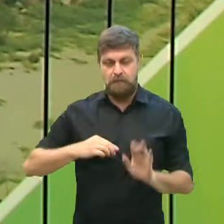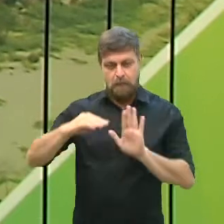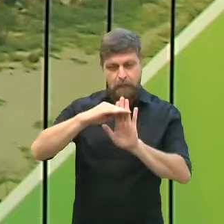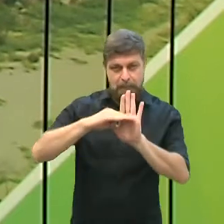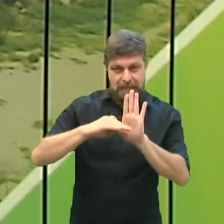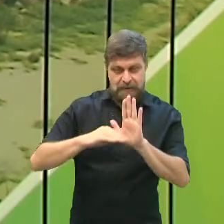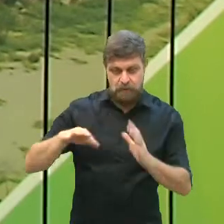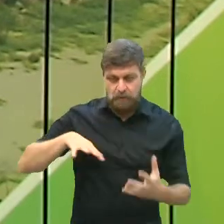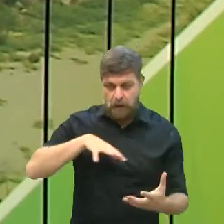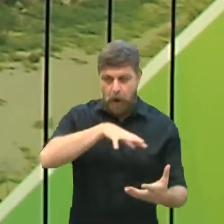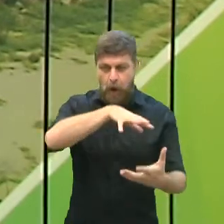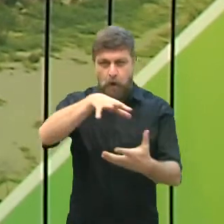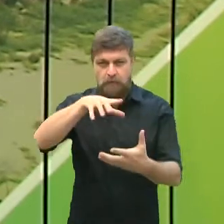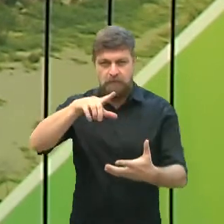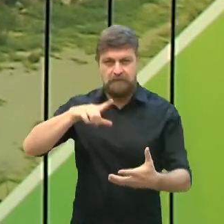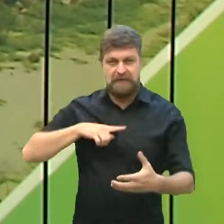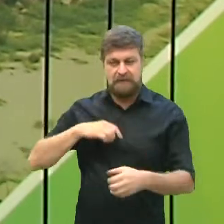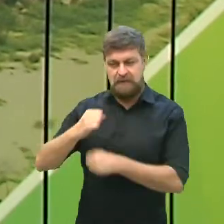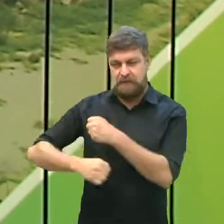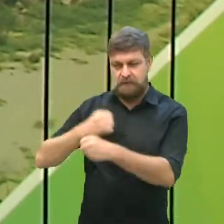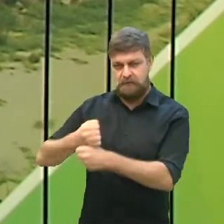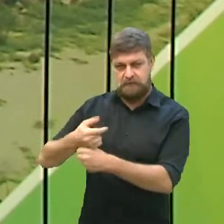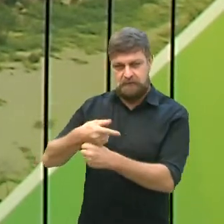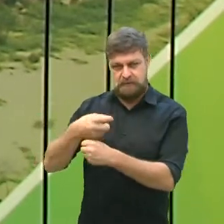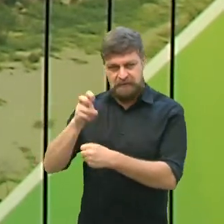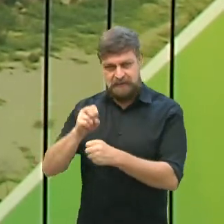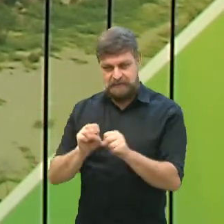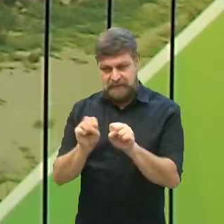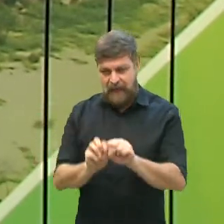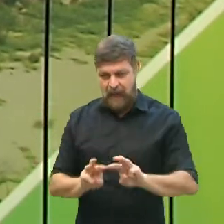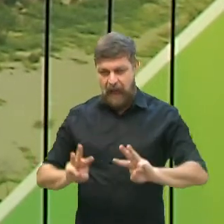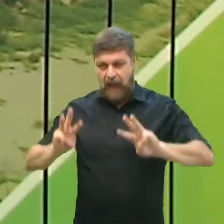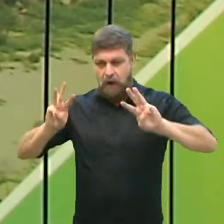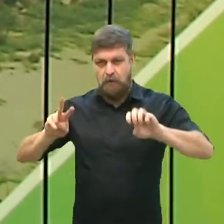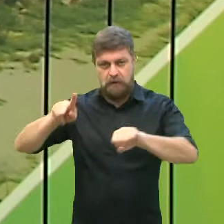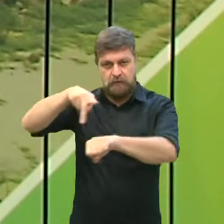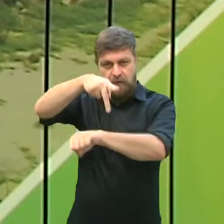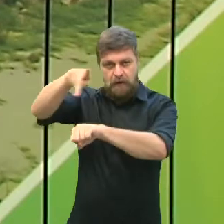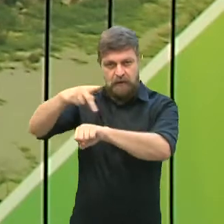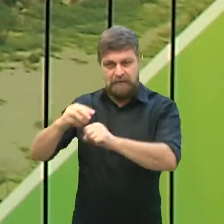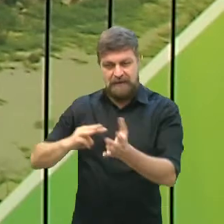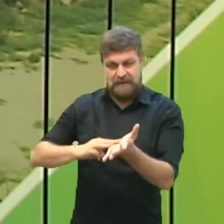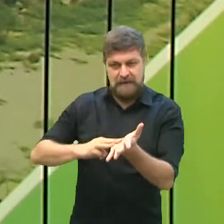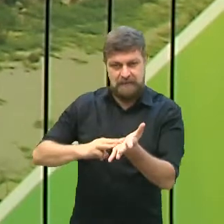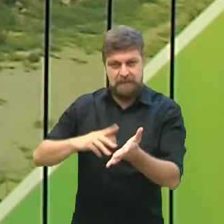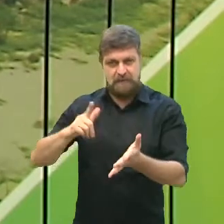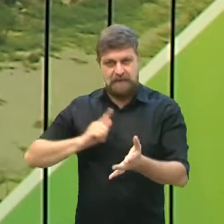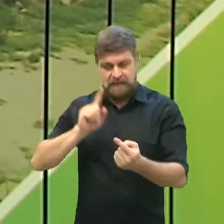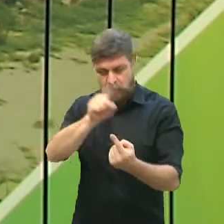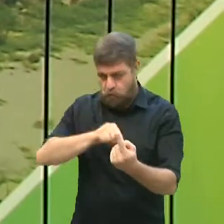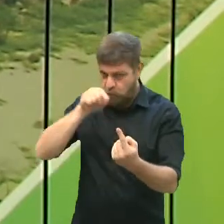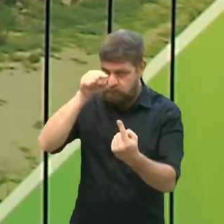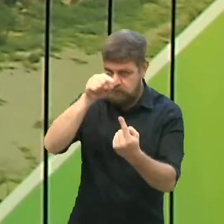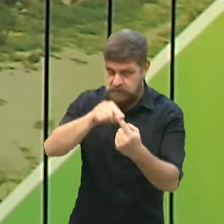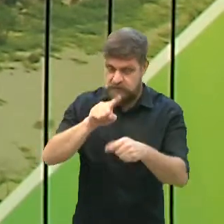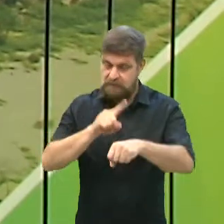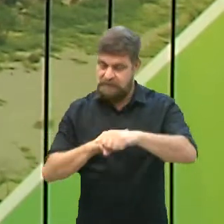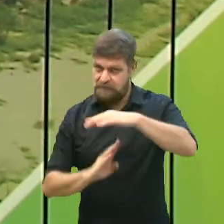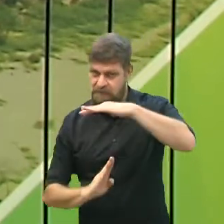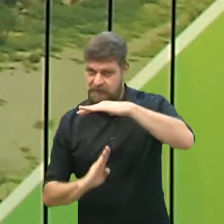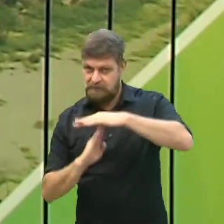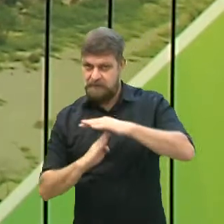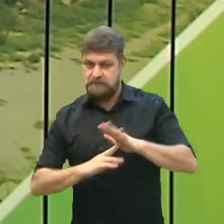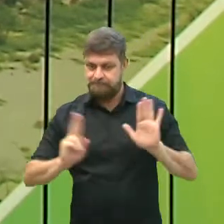agenda mundial apresentada em 2015 pela ONU aos países membros, que estabelece metas, prazos